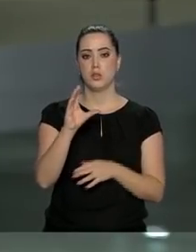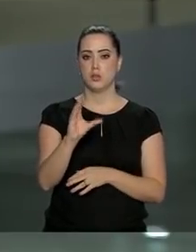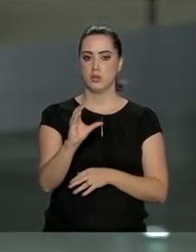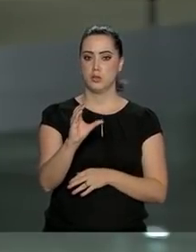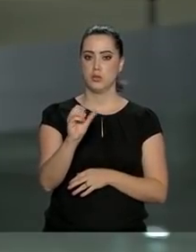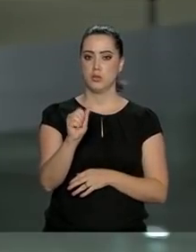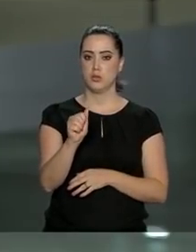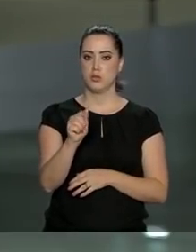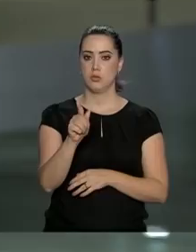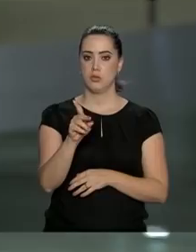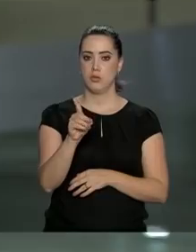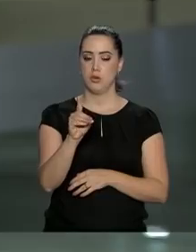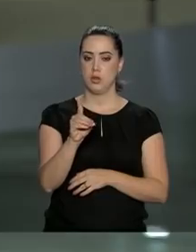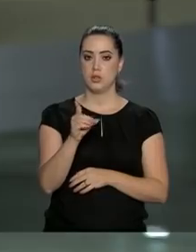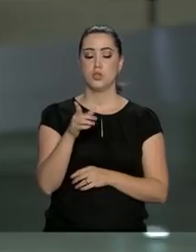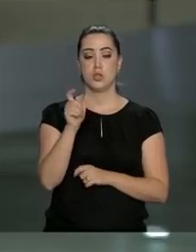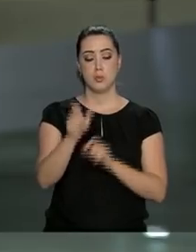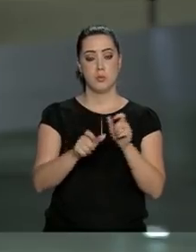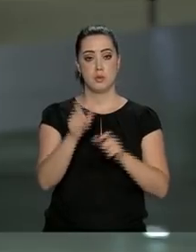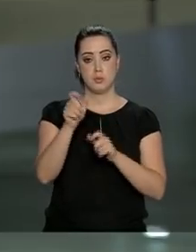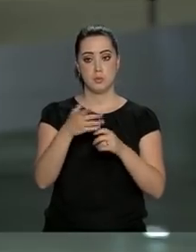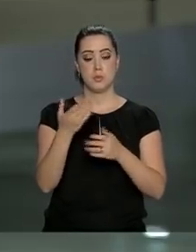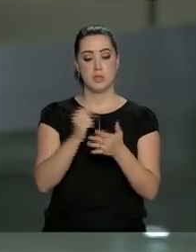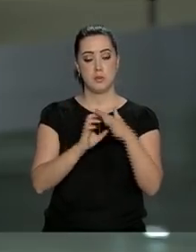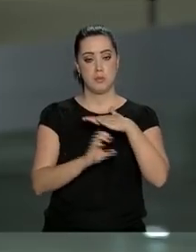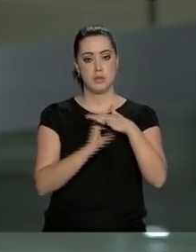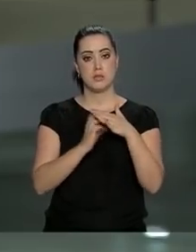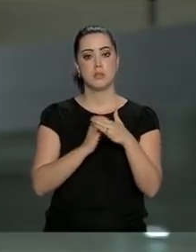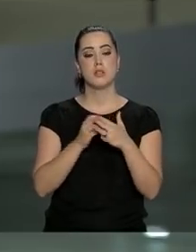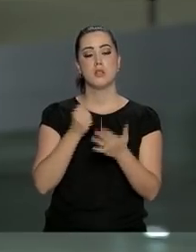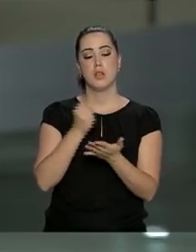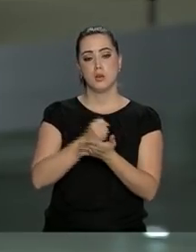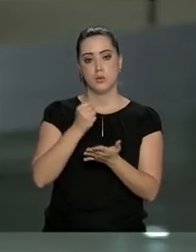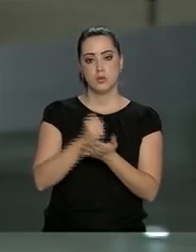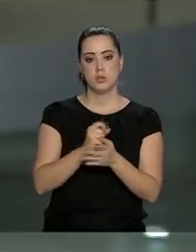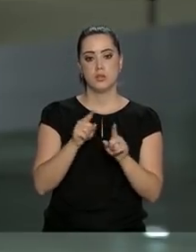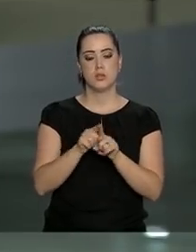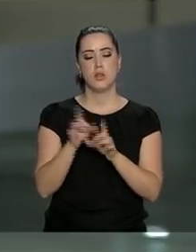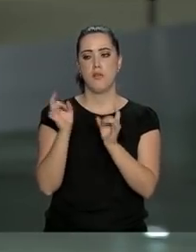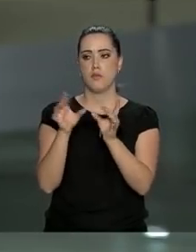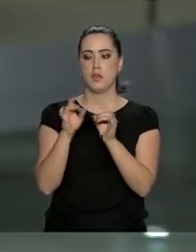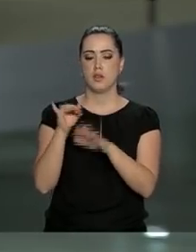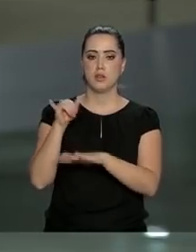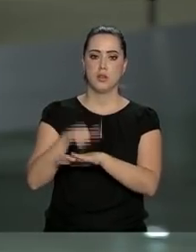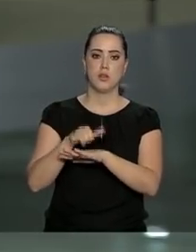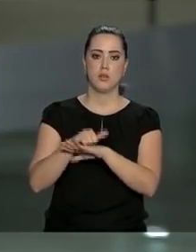para empresas de recrutamento, privatizações de aeroportos e o